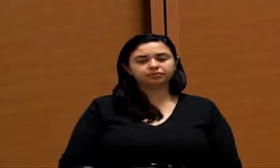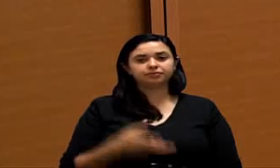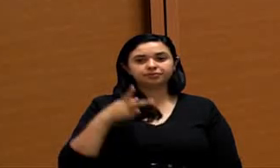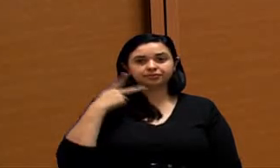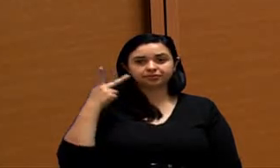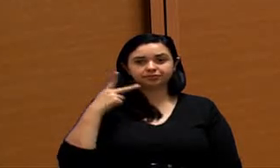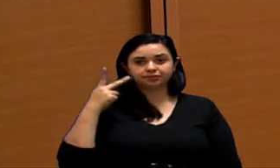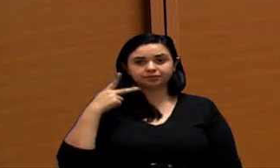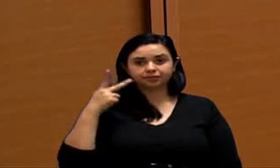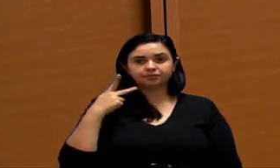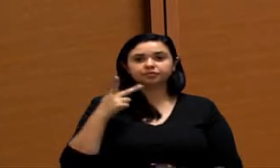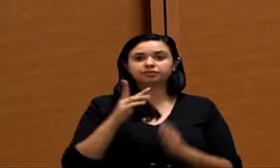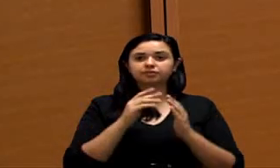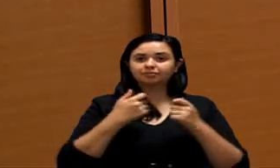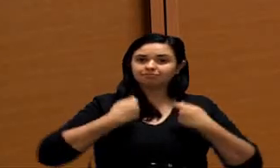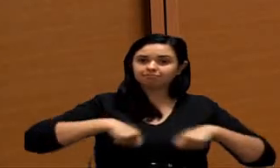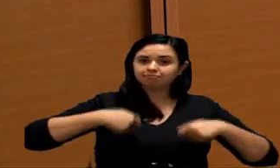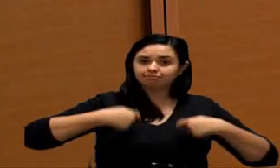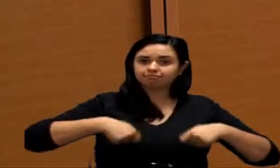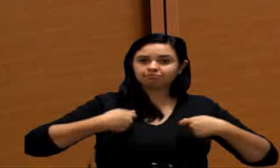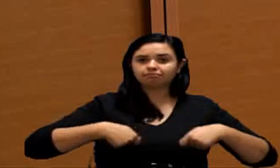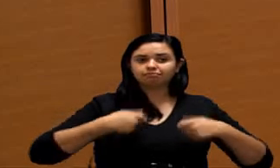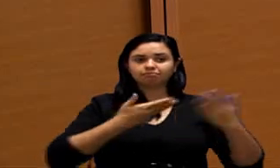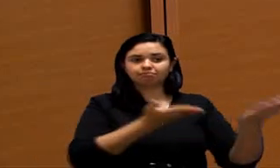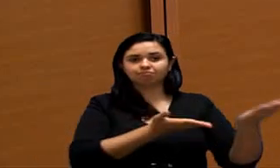Senhores vereadores, precisamos